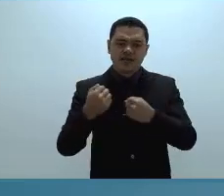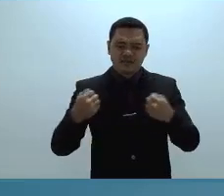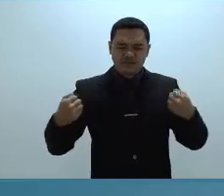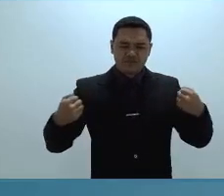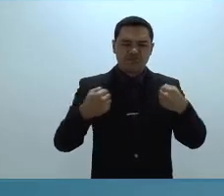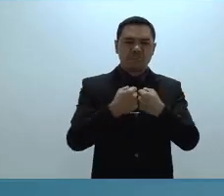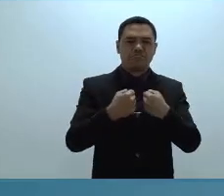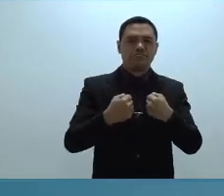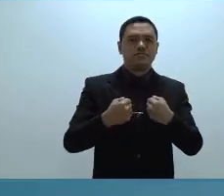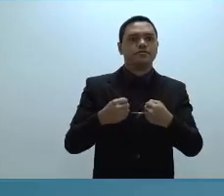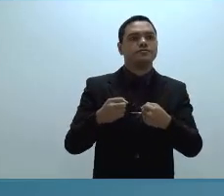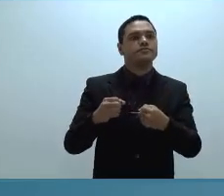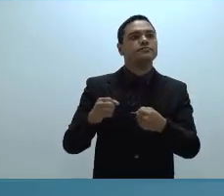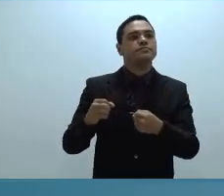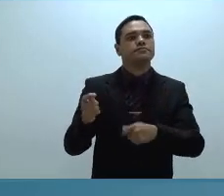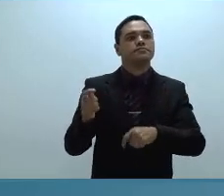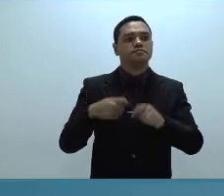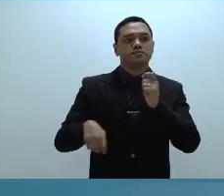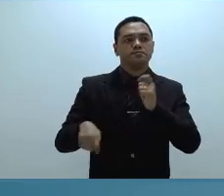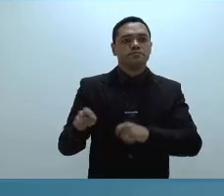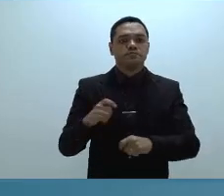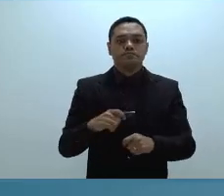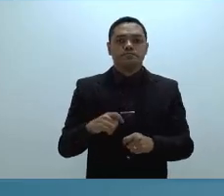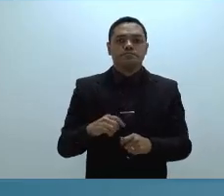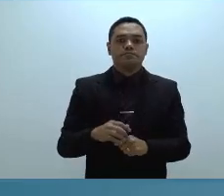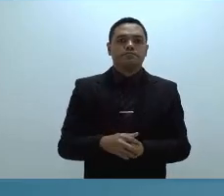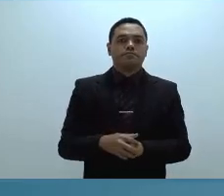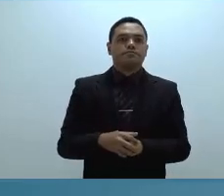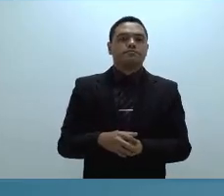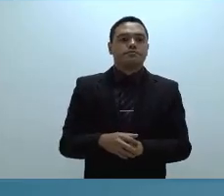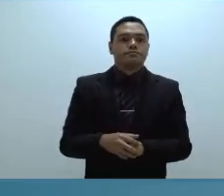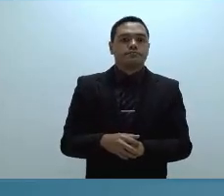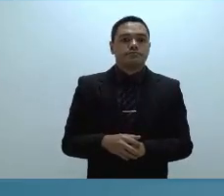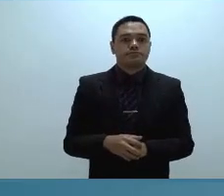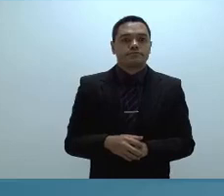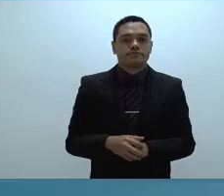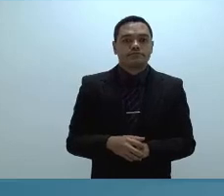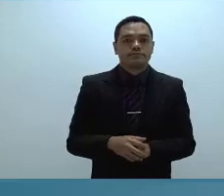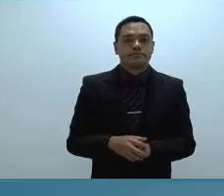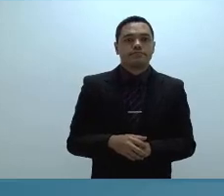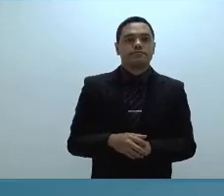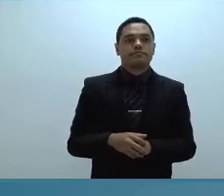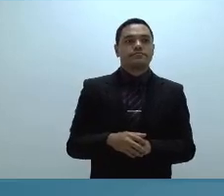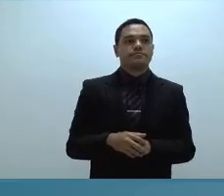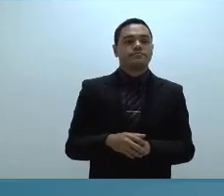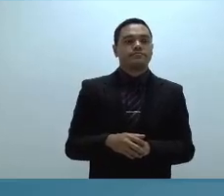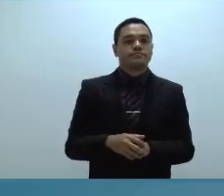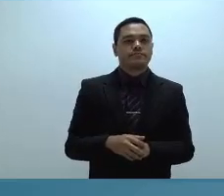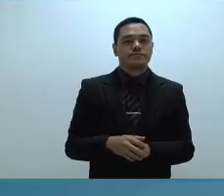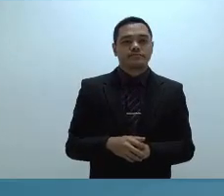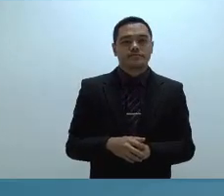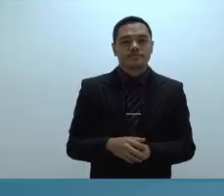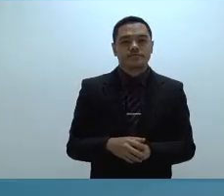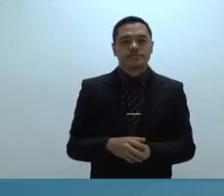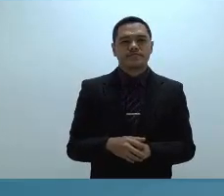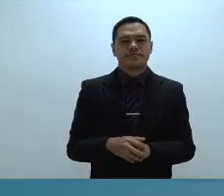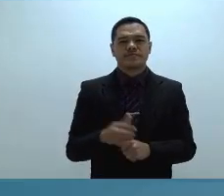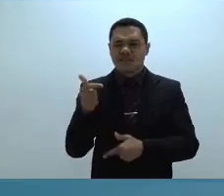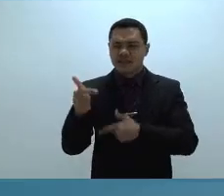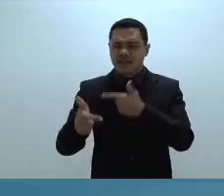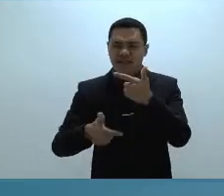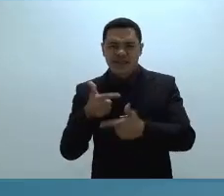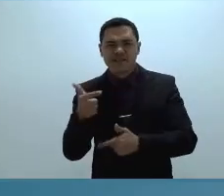rodovia no estado pela ré. Na exordial, alega-se ser a responsabilidade da ré derivada de falha de prestação do serviço